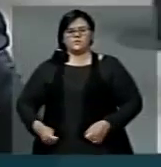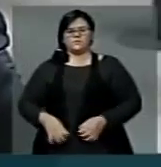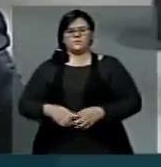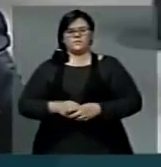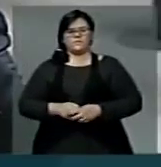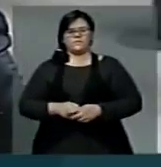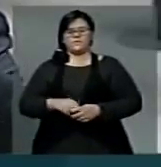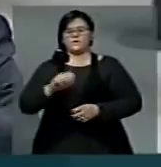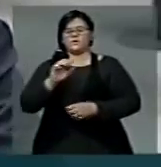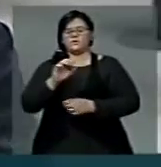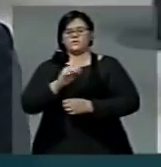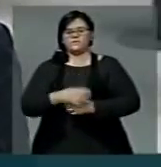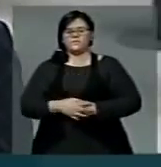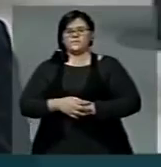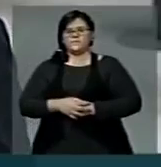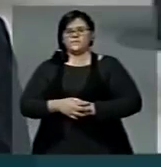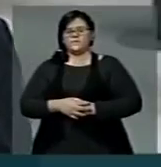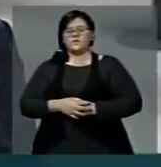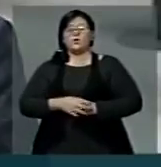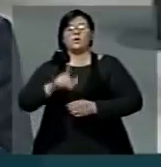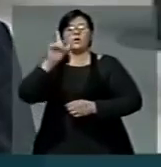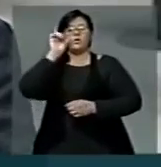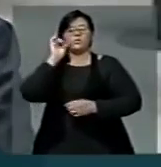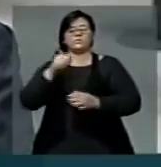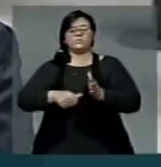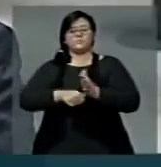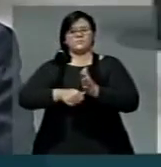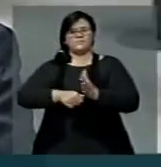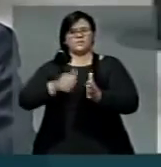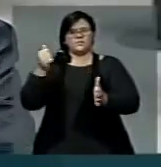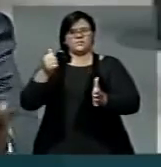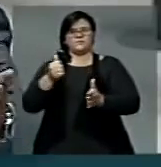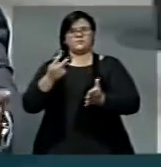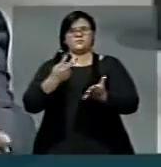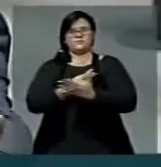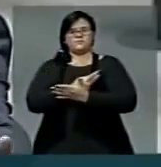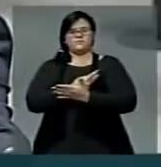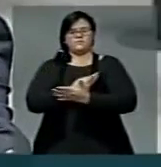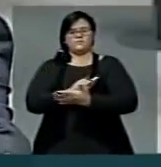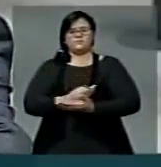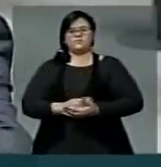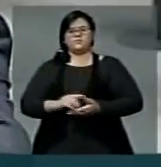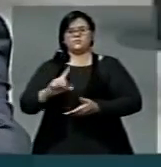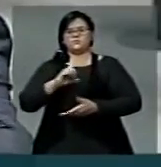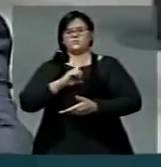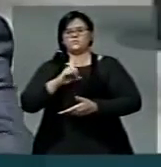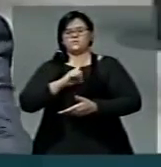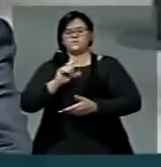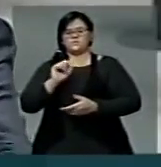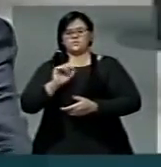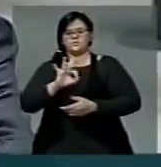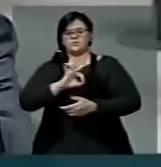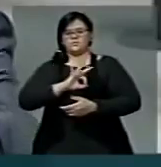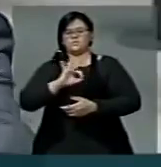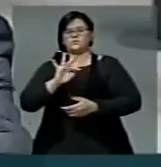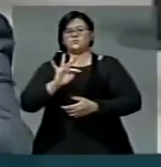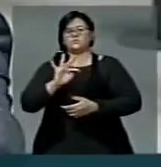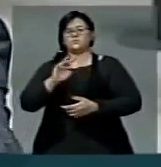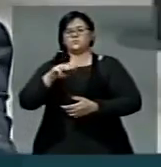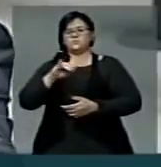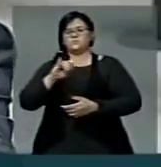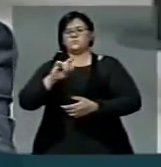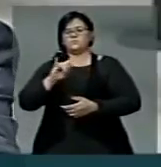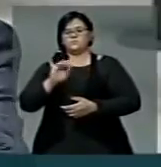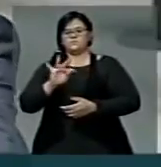não, 12 Minas. Né, que ontem, pela primeira vez, tivemos lá uma polícia militar e a 12